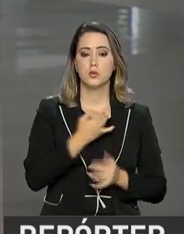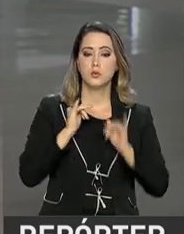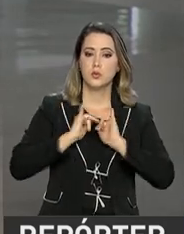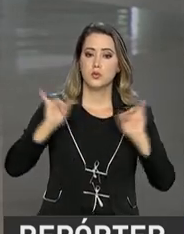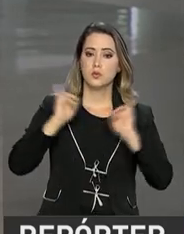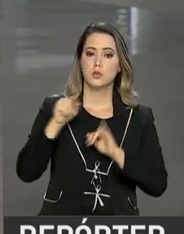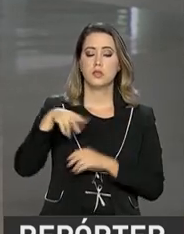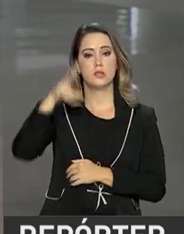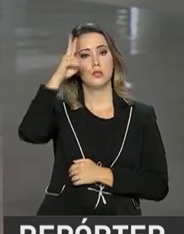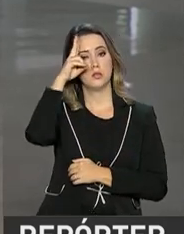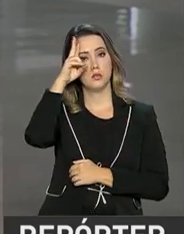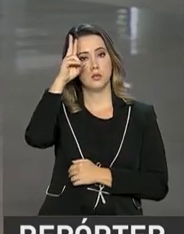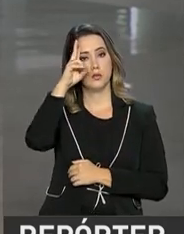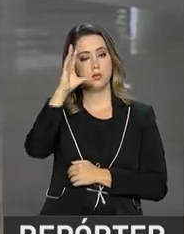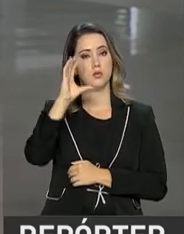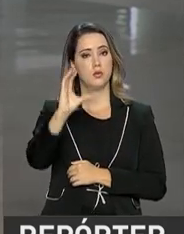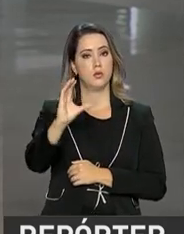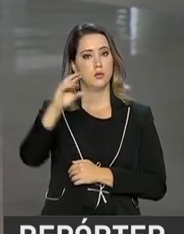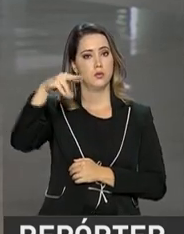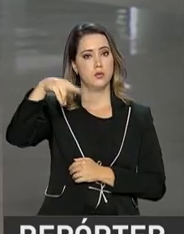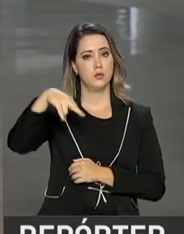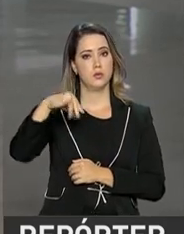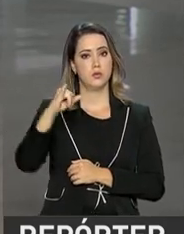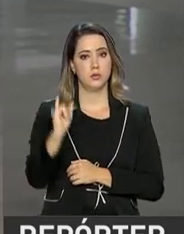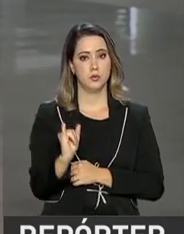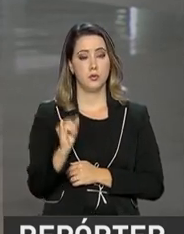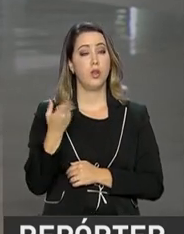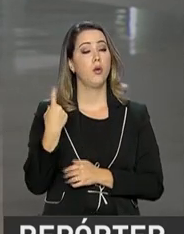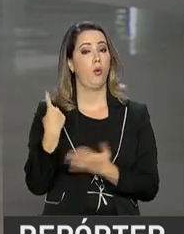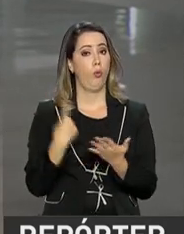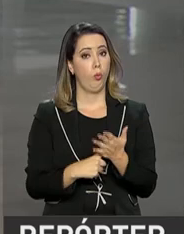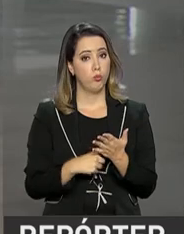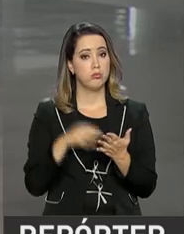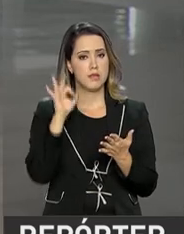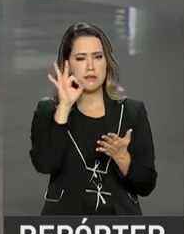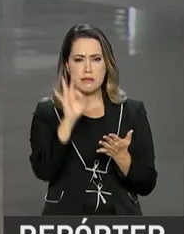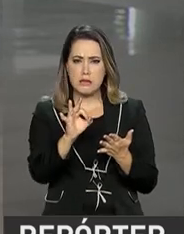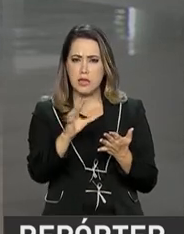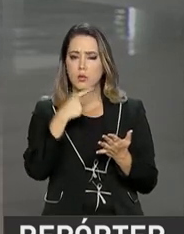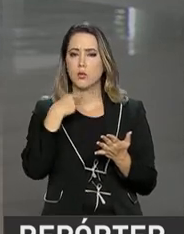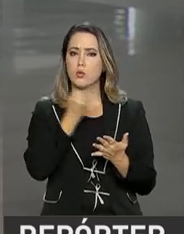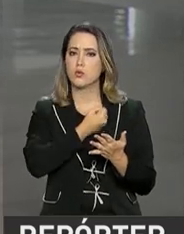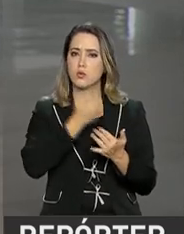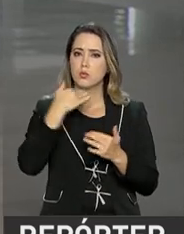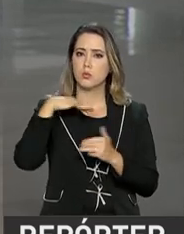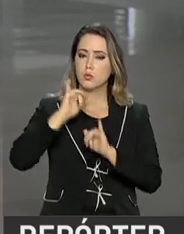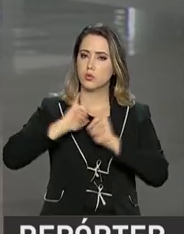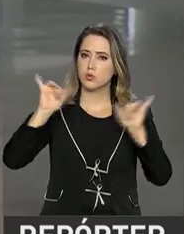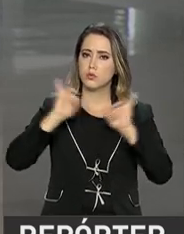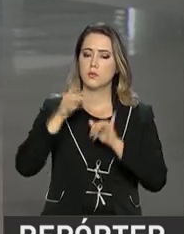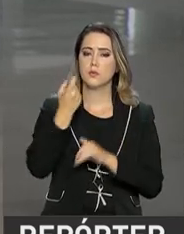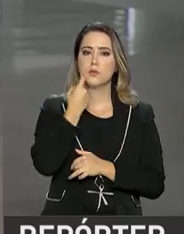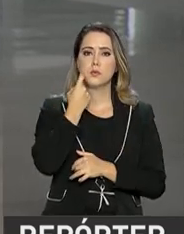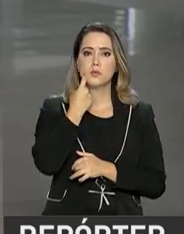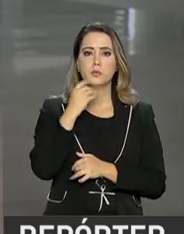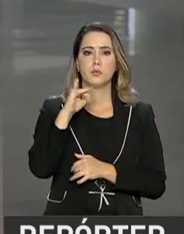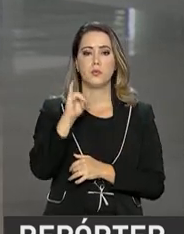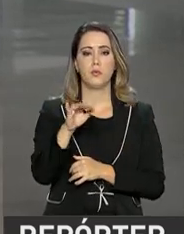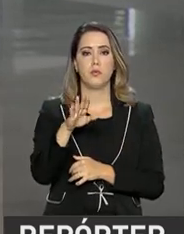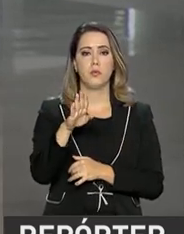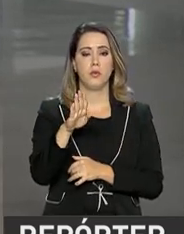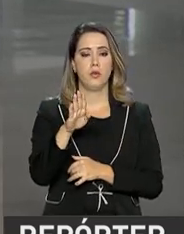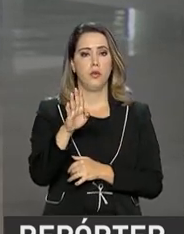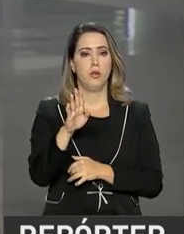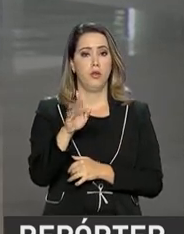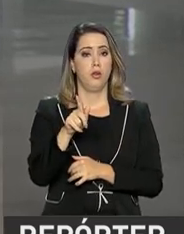nesta segunda feira pela confederação nacional da indústria confirmam os dados divulgados na última sexta-feira pelo ibge é